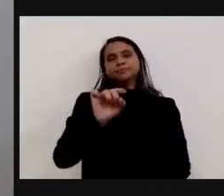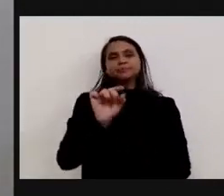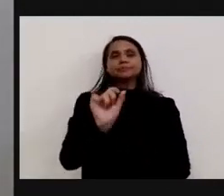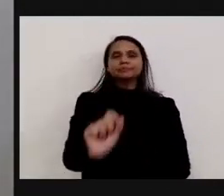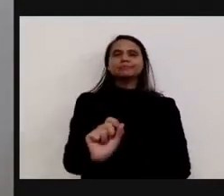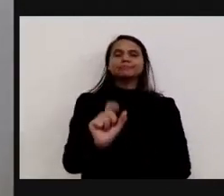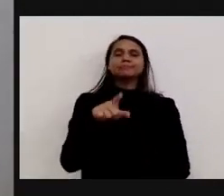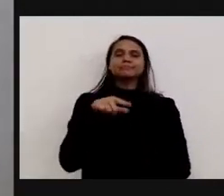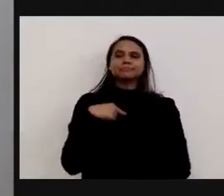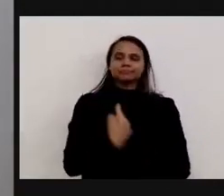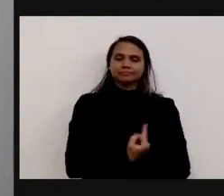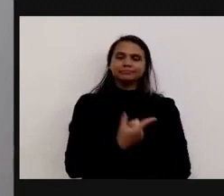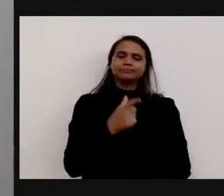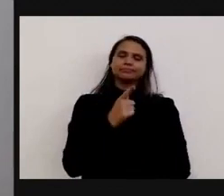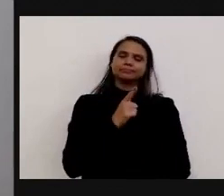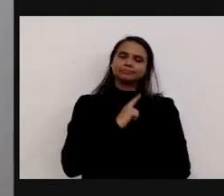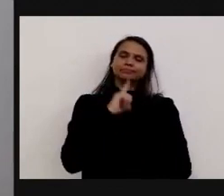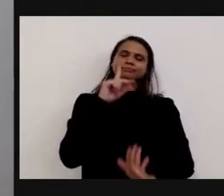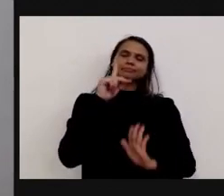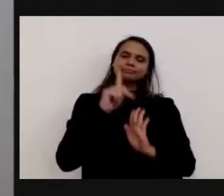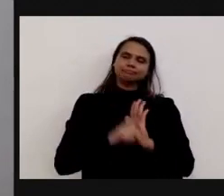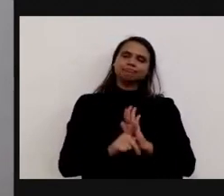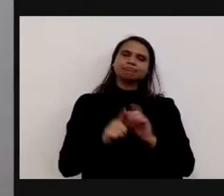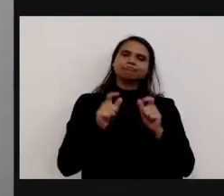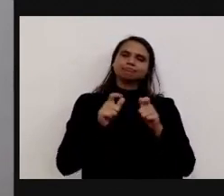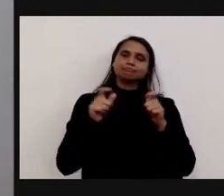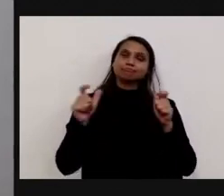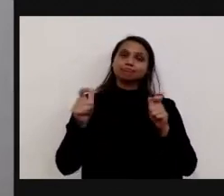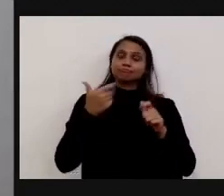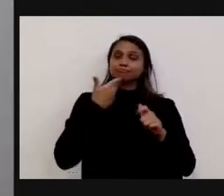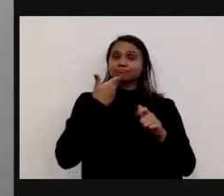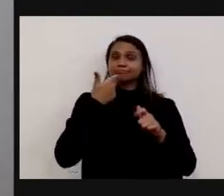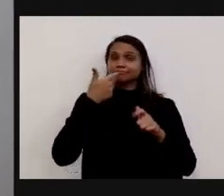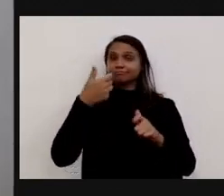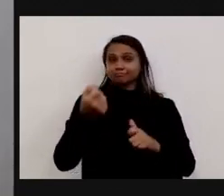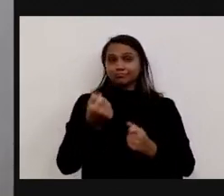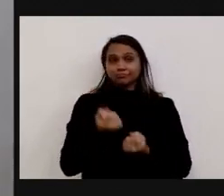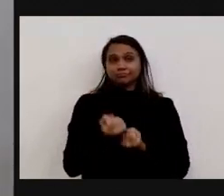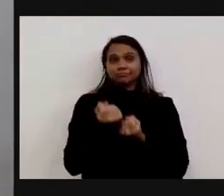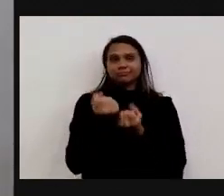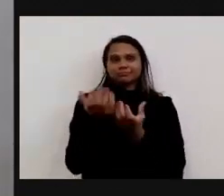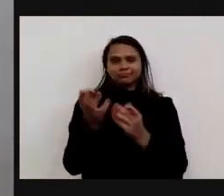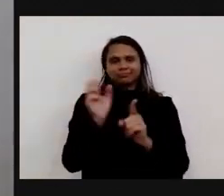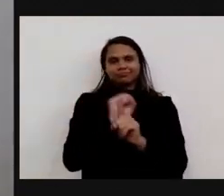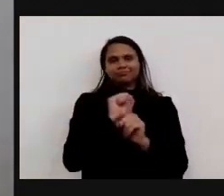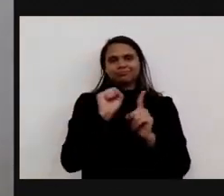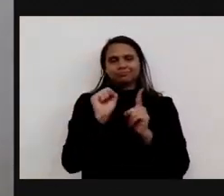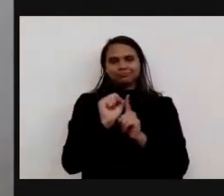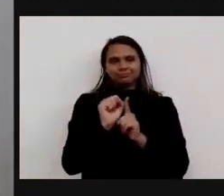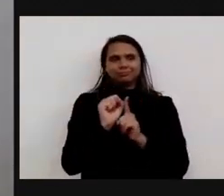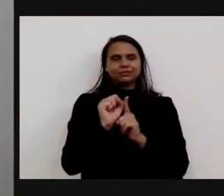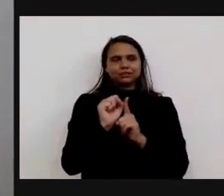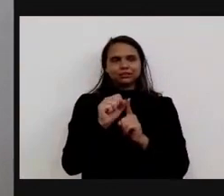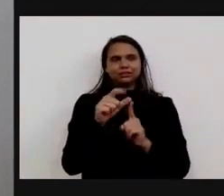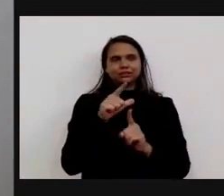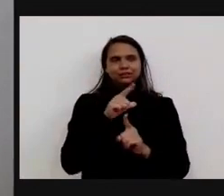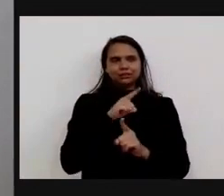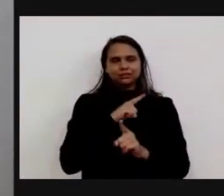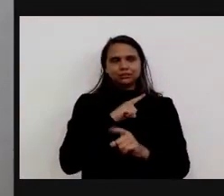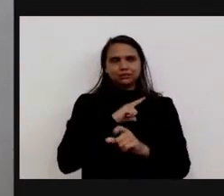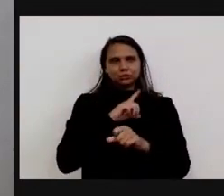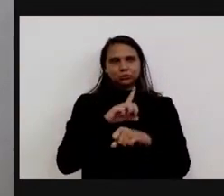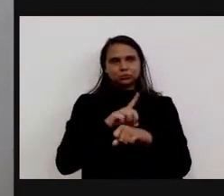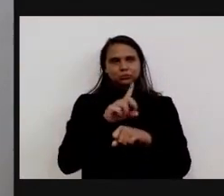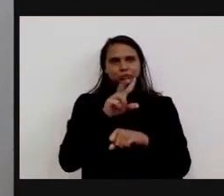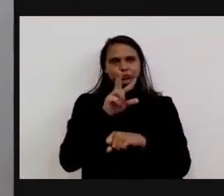projetos para fazer melhores entregas para a sociedade e uma coisa por exemplo dos achados do meu doutorado